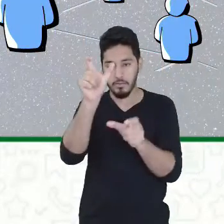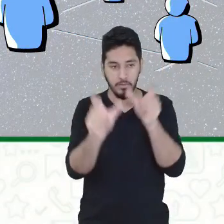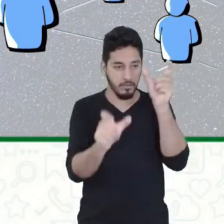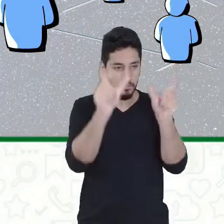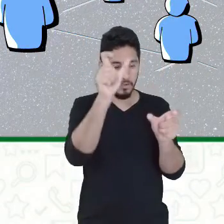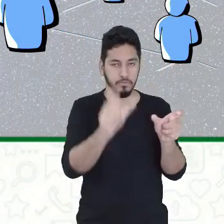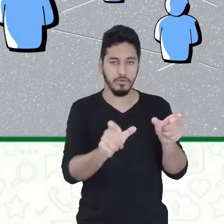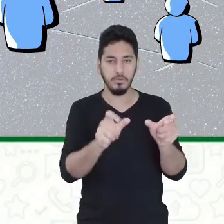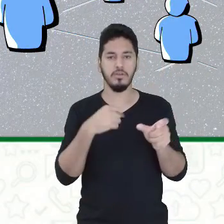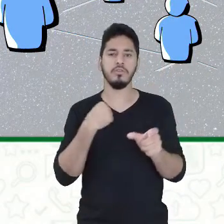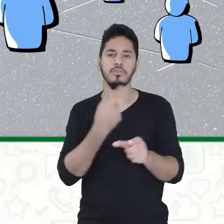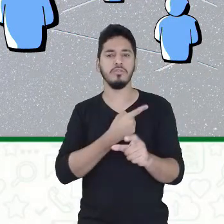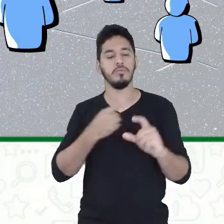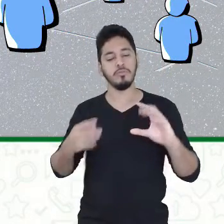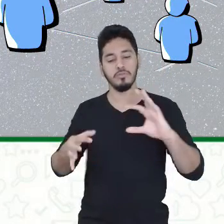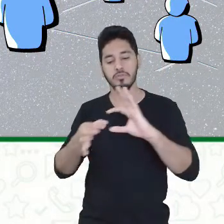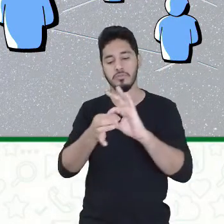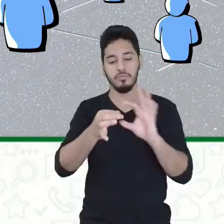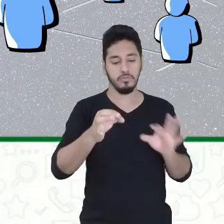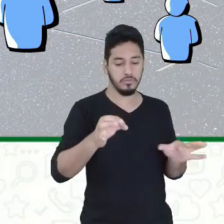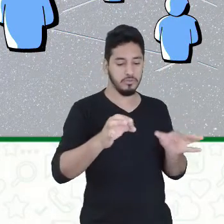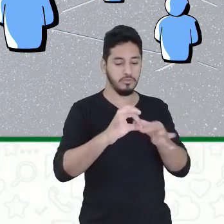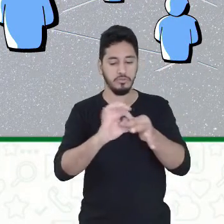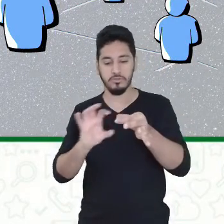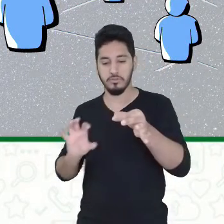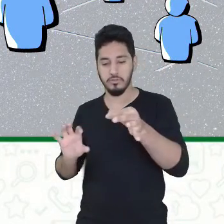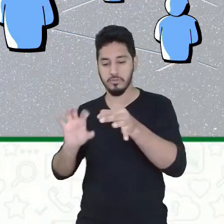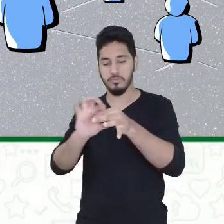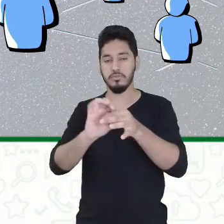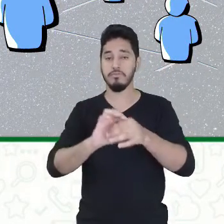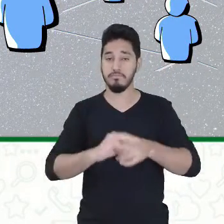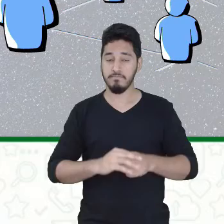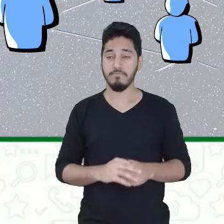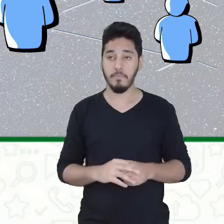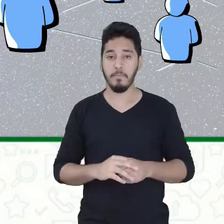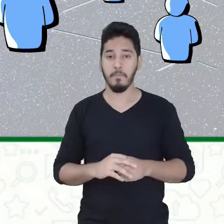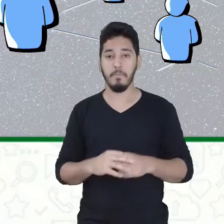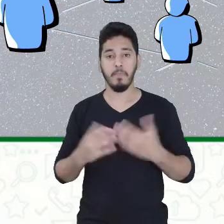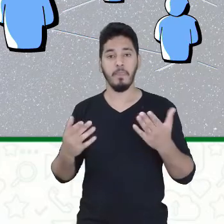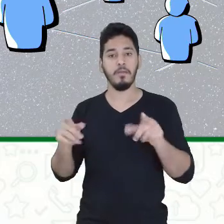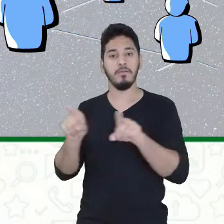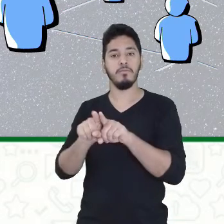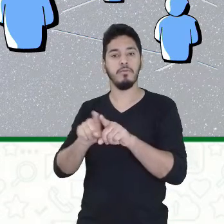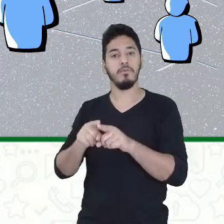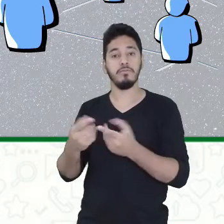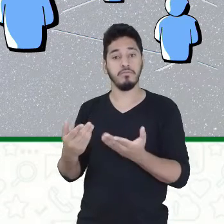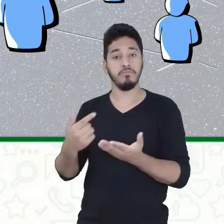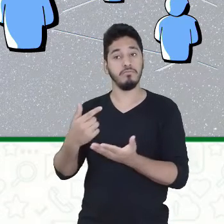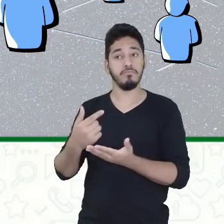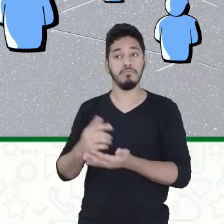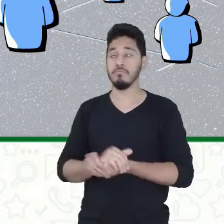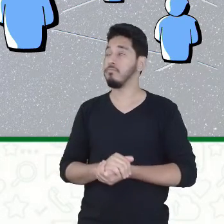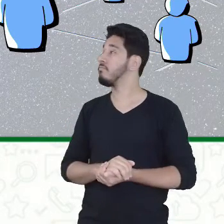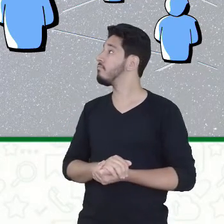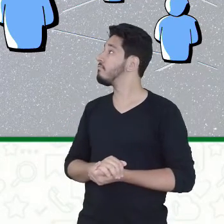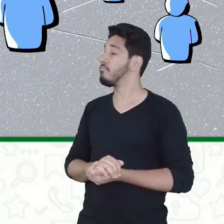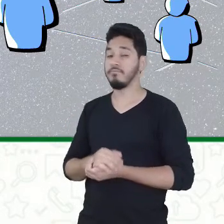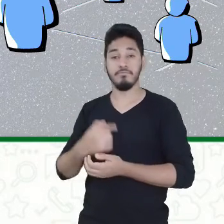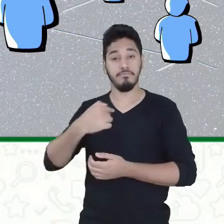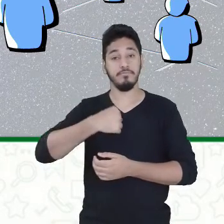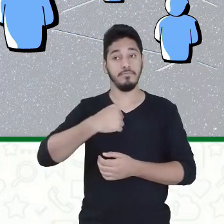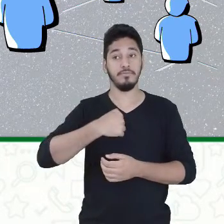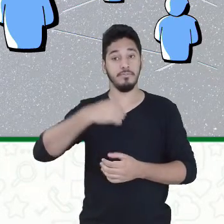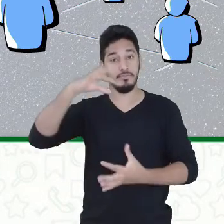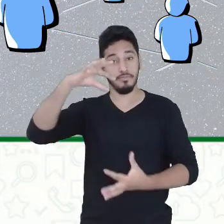nós estamos interligados uns aos outros, né? Até Everton está ali fazendo parte ali, ó, da ligação ali, ó, né?